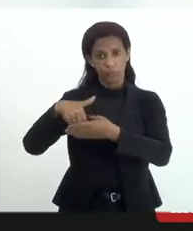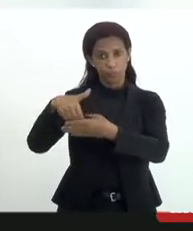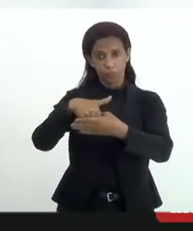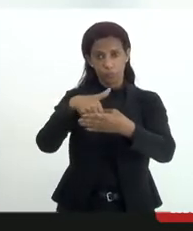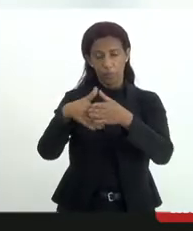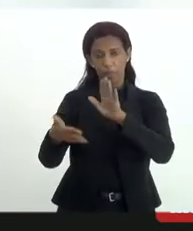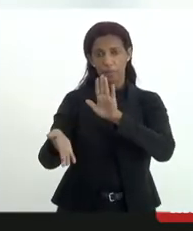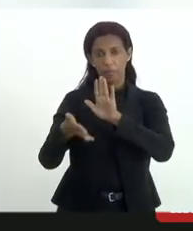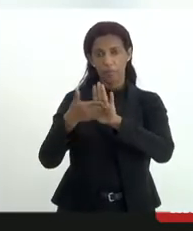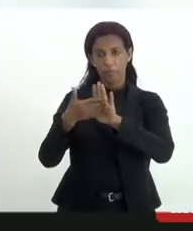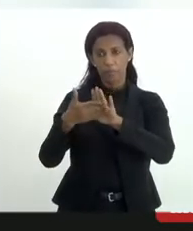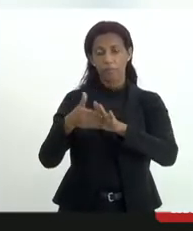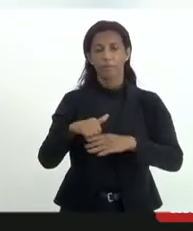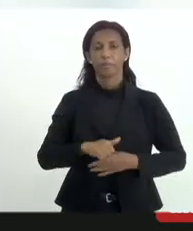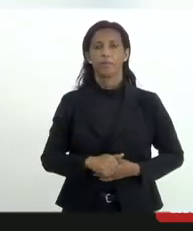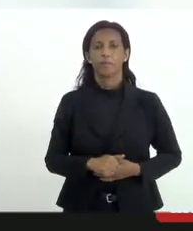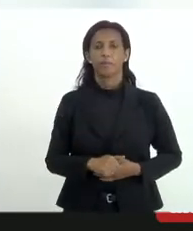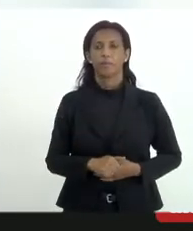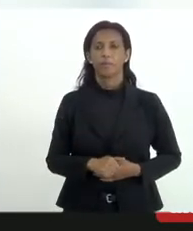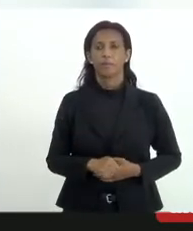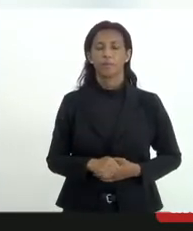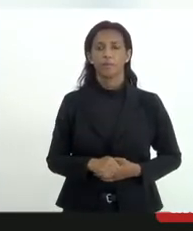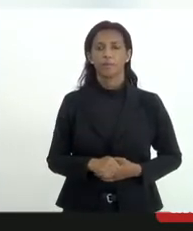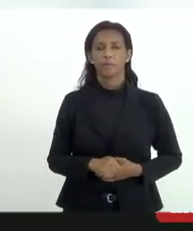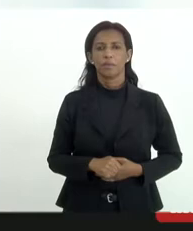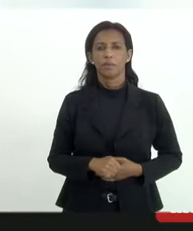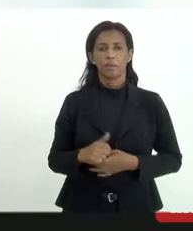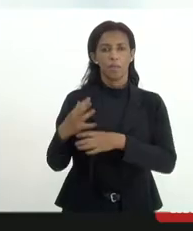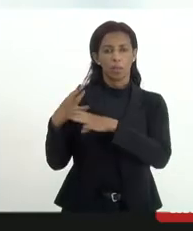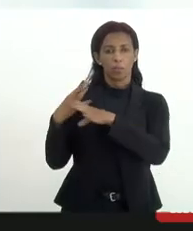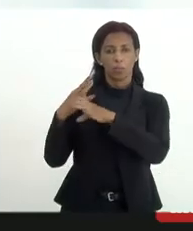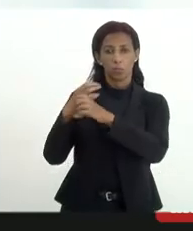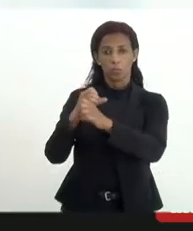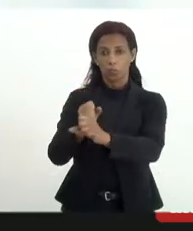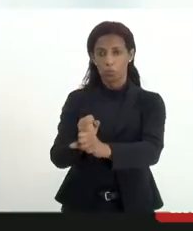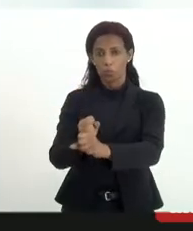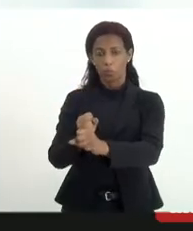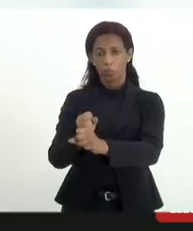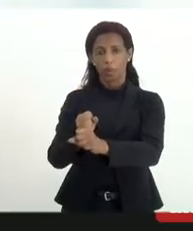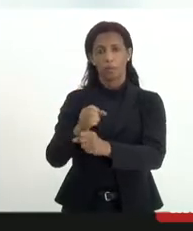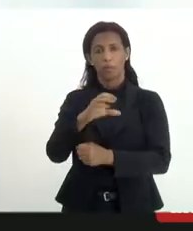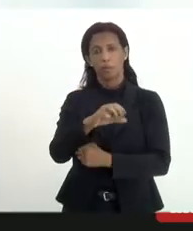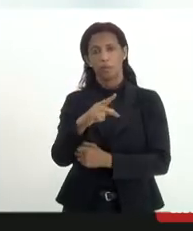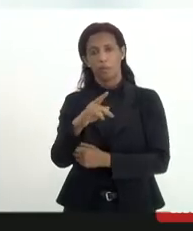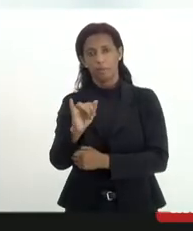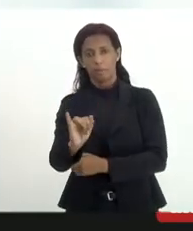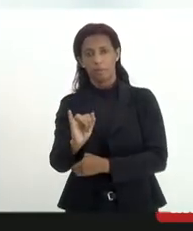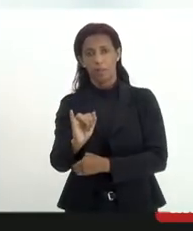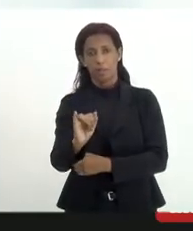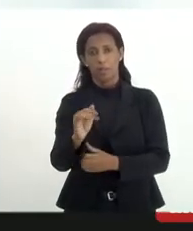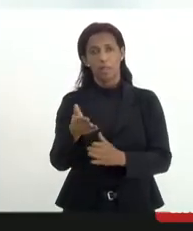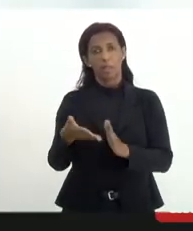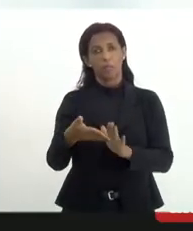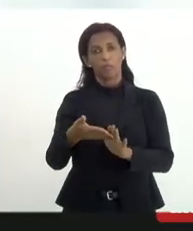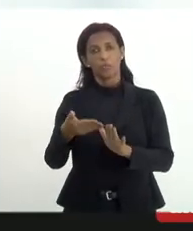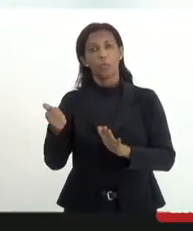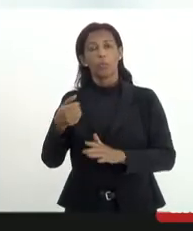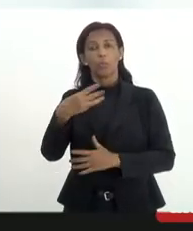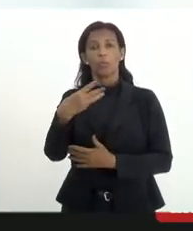a proposição de suspensão da contagem de prazo da CPI por 30